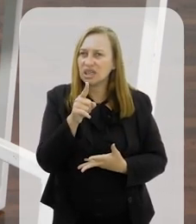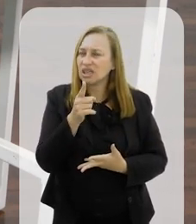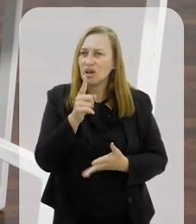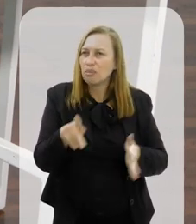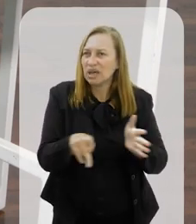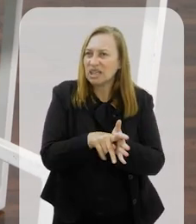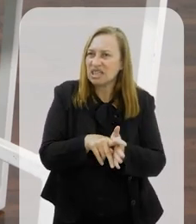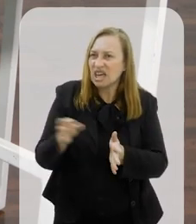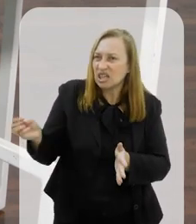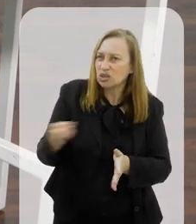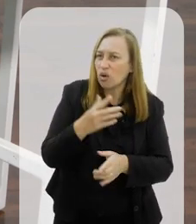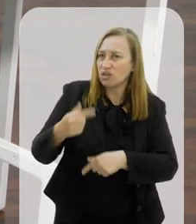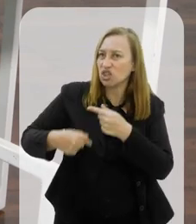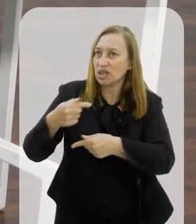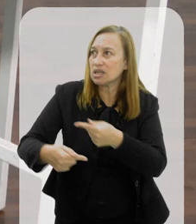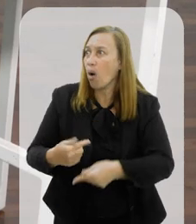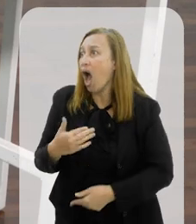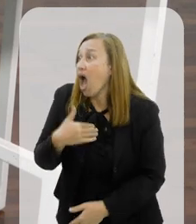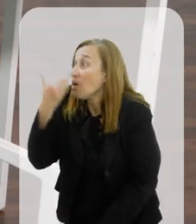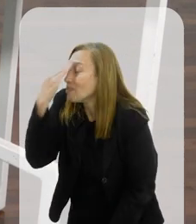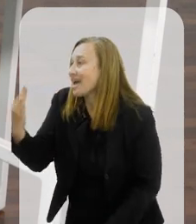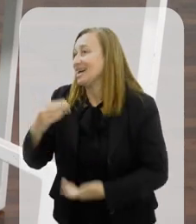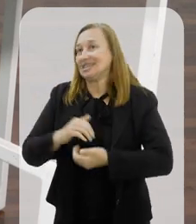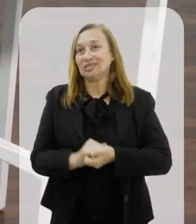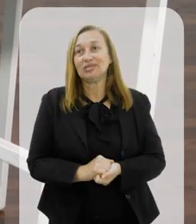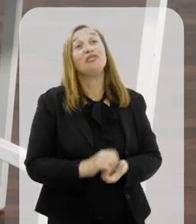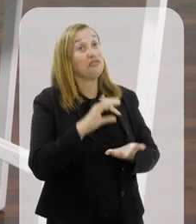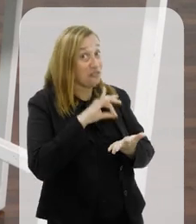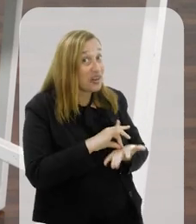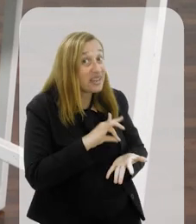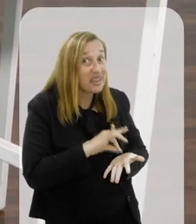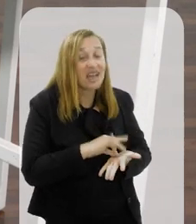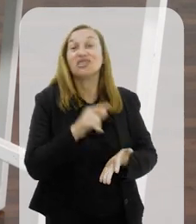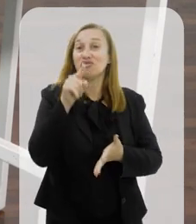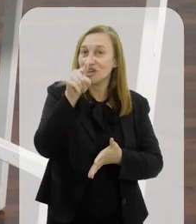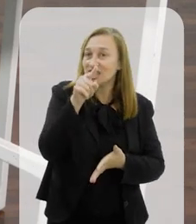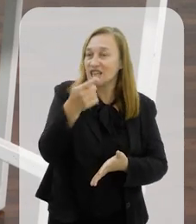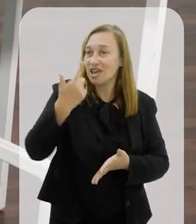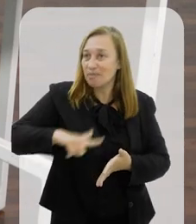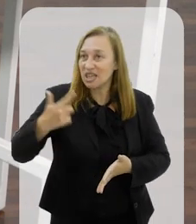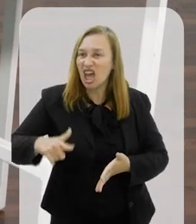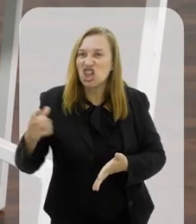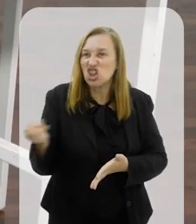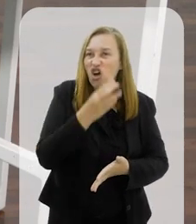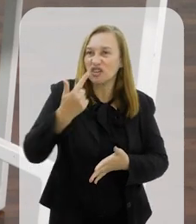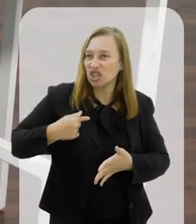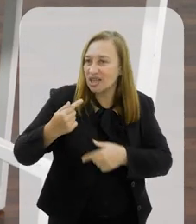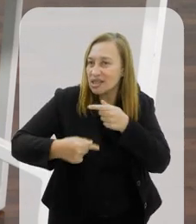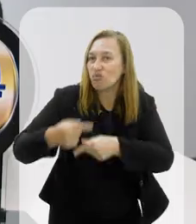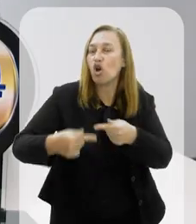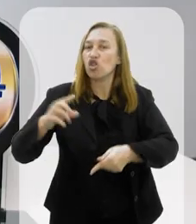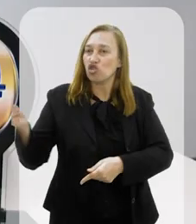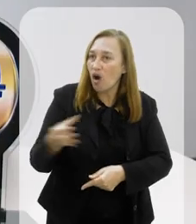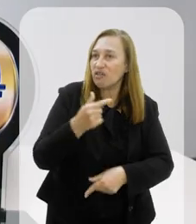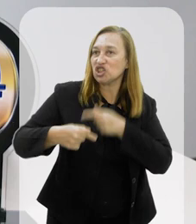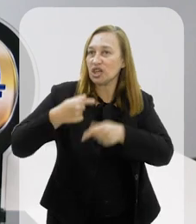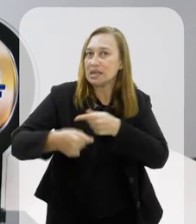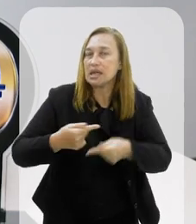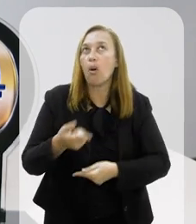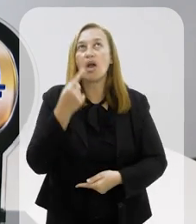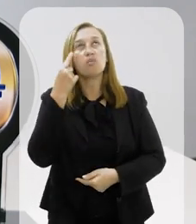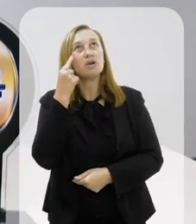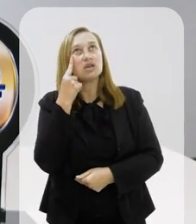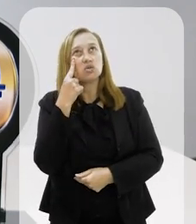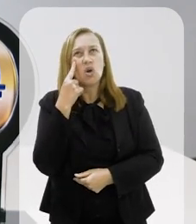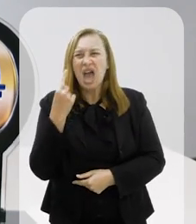considerado nova geração Ah eu te agradeço É verdade porque a gente acaba se repetindo ah nova geração nova geração aí